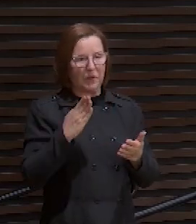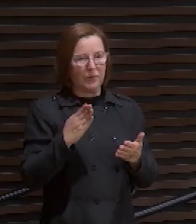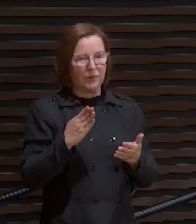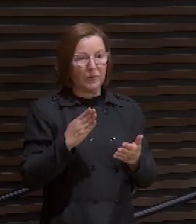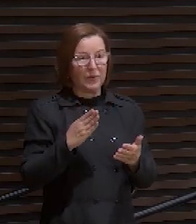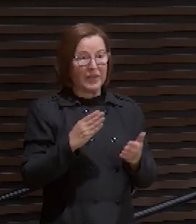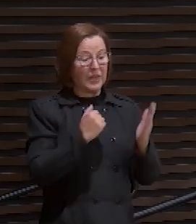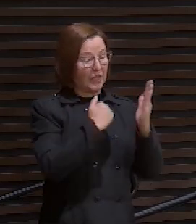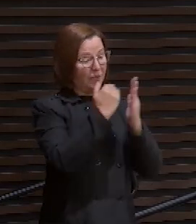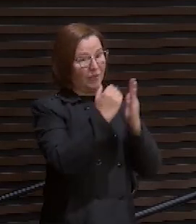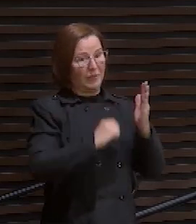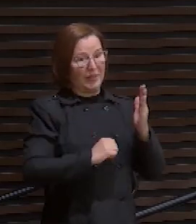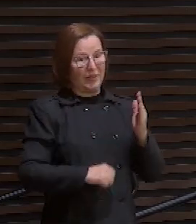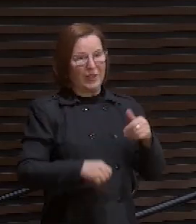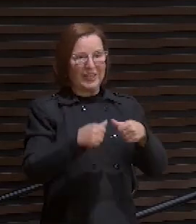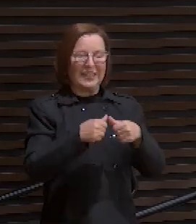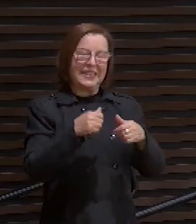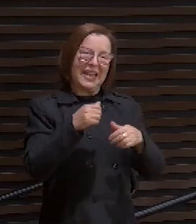sentado.